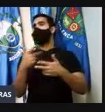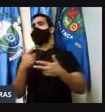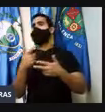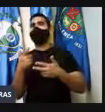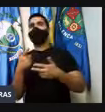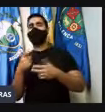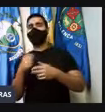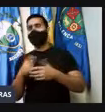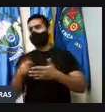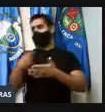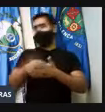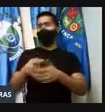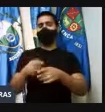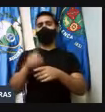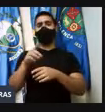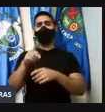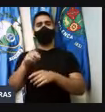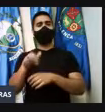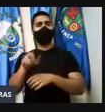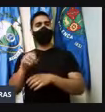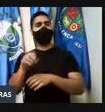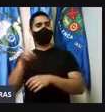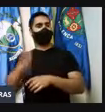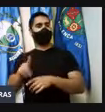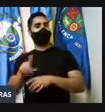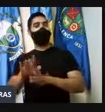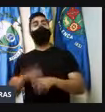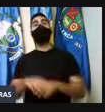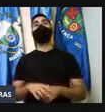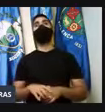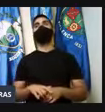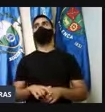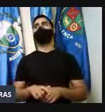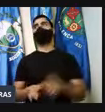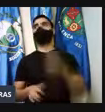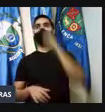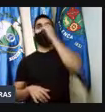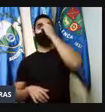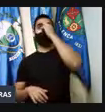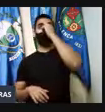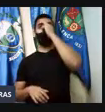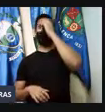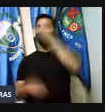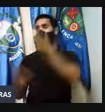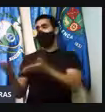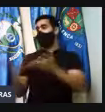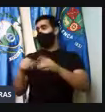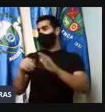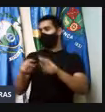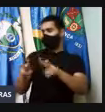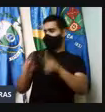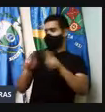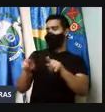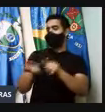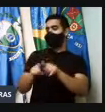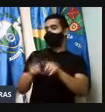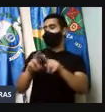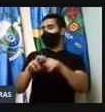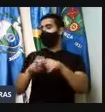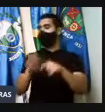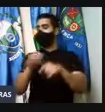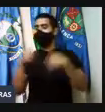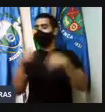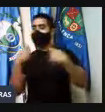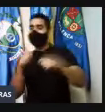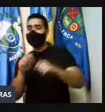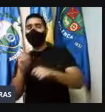incisiva dentro do plano diretor. E, quando mandou isso para cá, nós não observamos isso. Então, é nesse sentido, se precisa ou